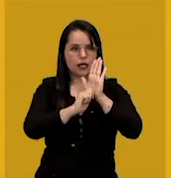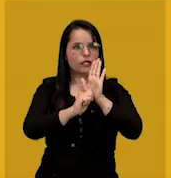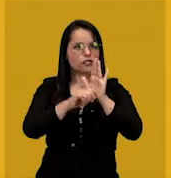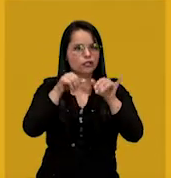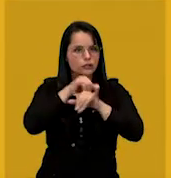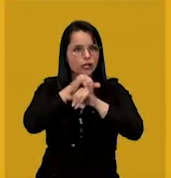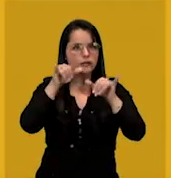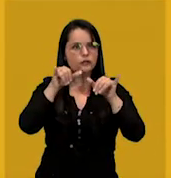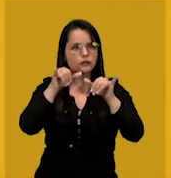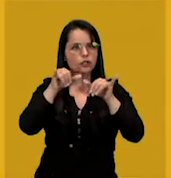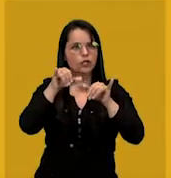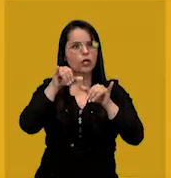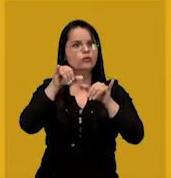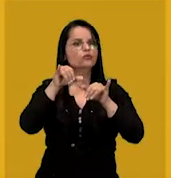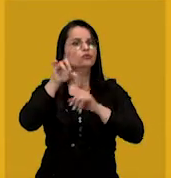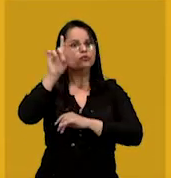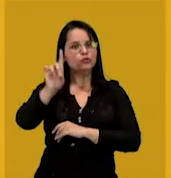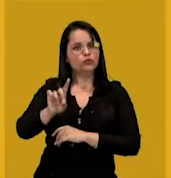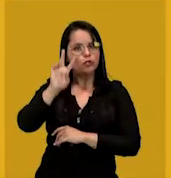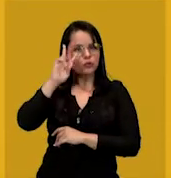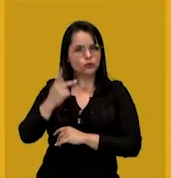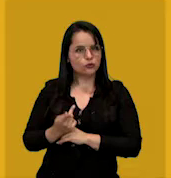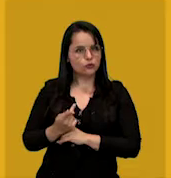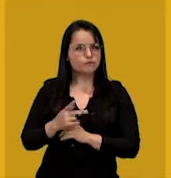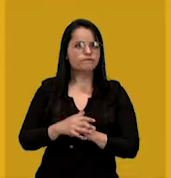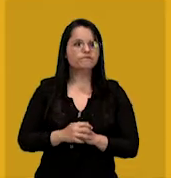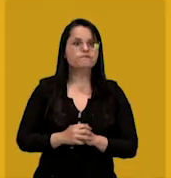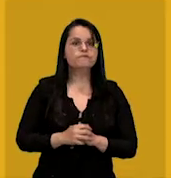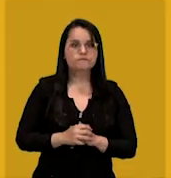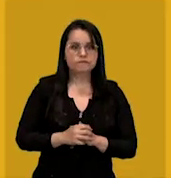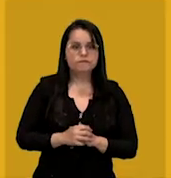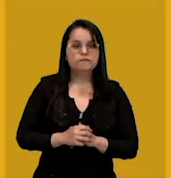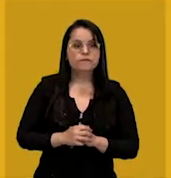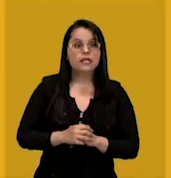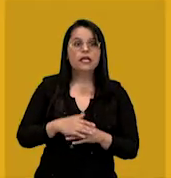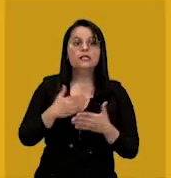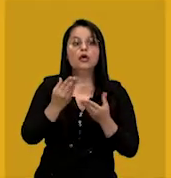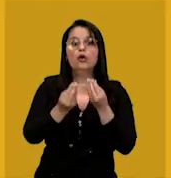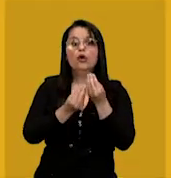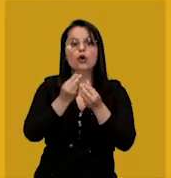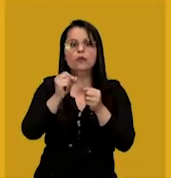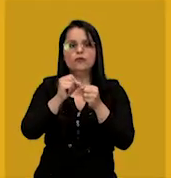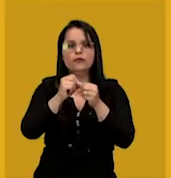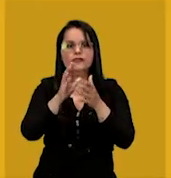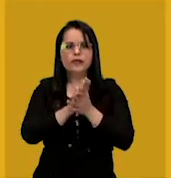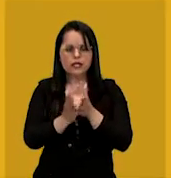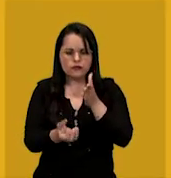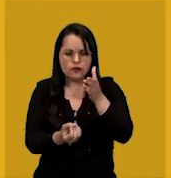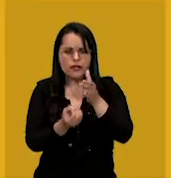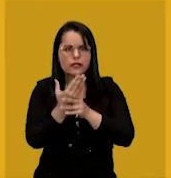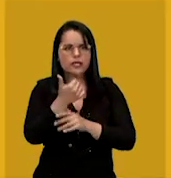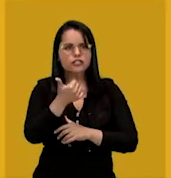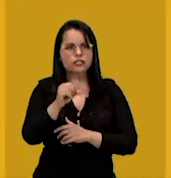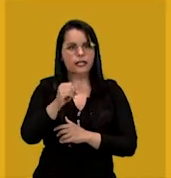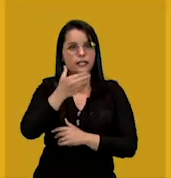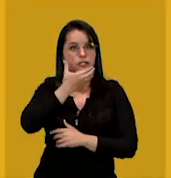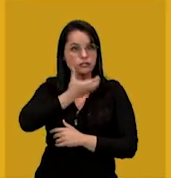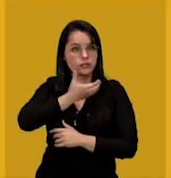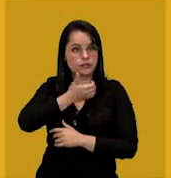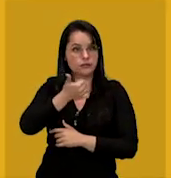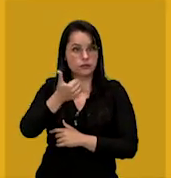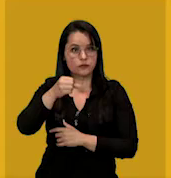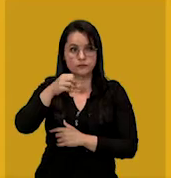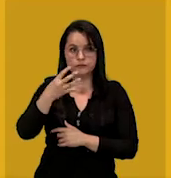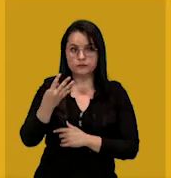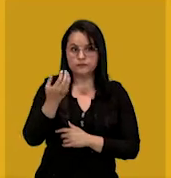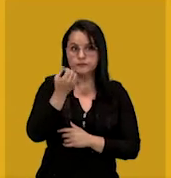Declaração Universal dos Direitos Humanos. A Declaração Universal dos Direitos Humanos, ela foi criada lá no dia 10 de dezembro